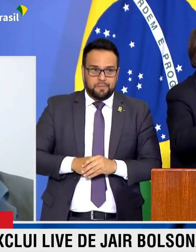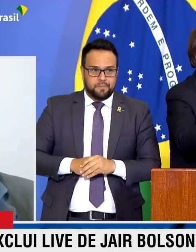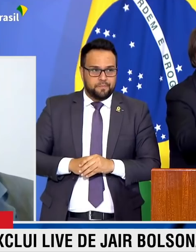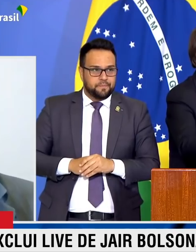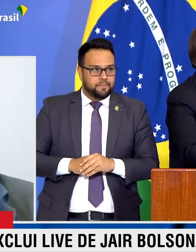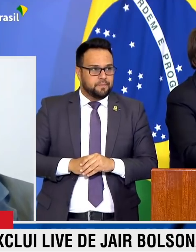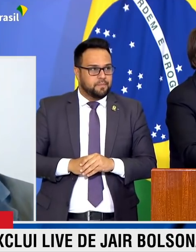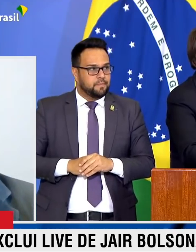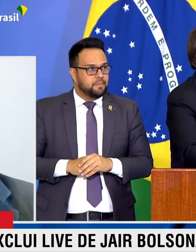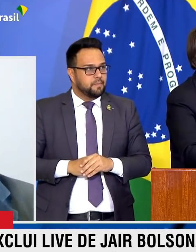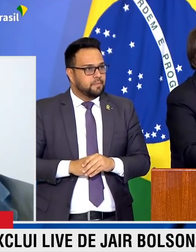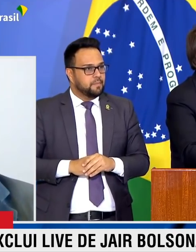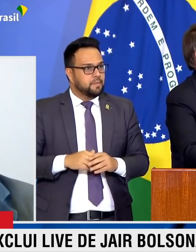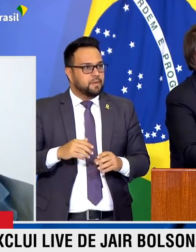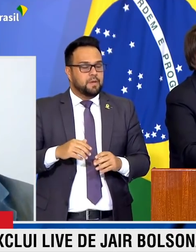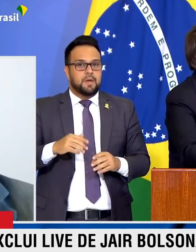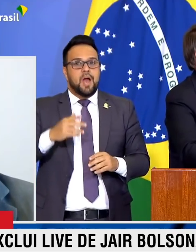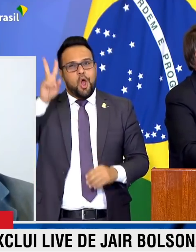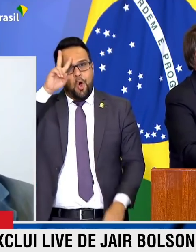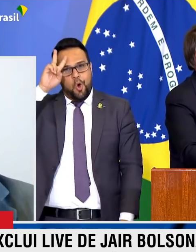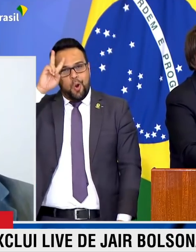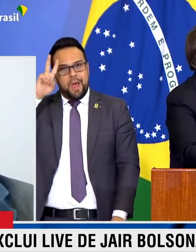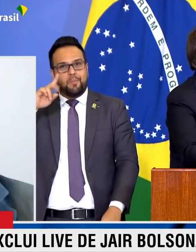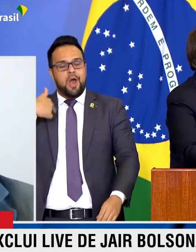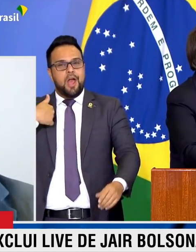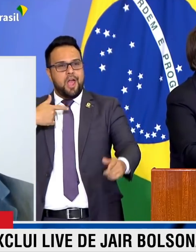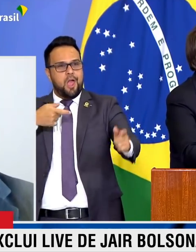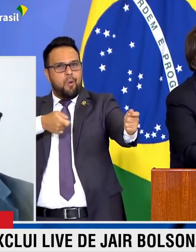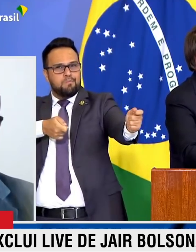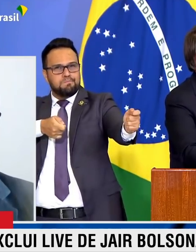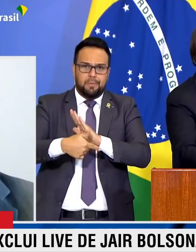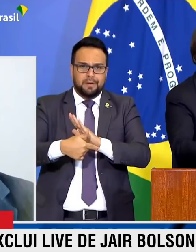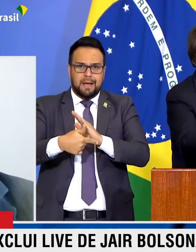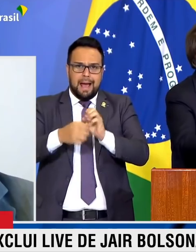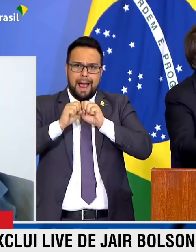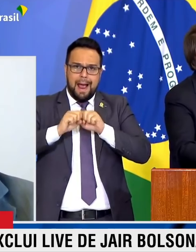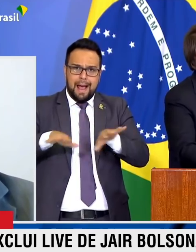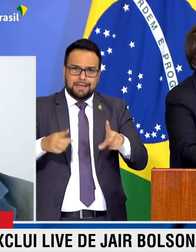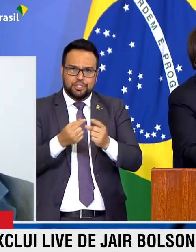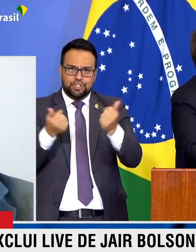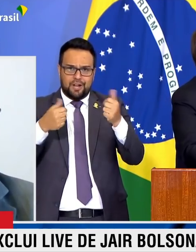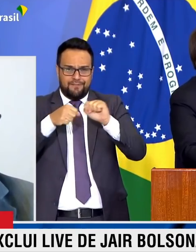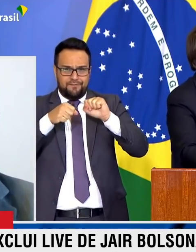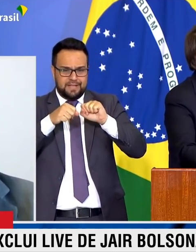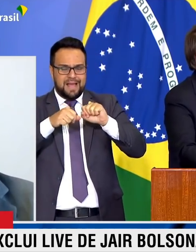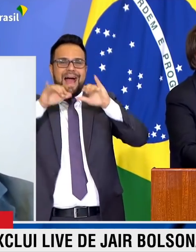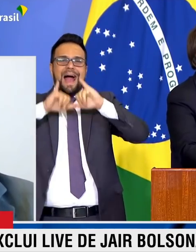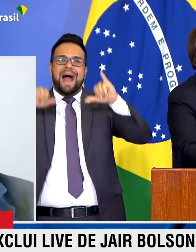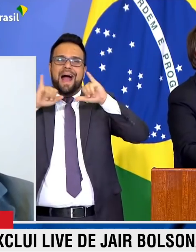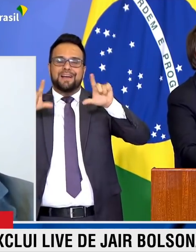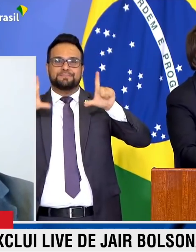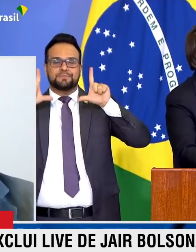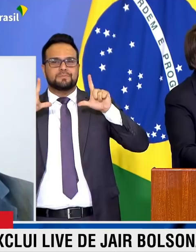manda dizer o politicamente a linguagem Politicamente correto será que é isso será que esse é o melhor caminho é